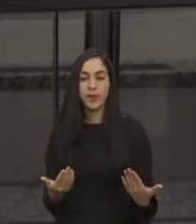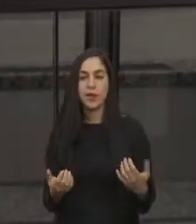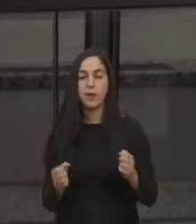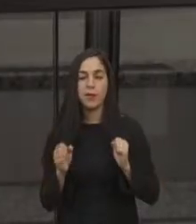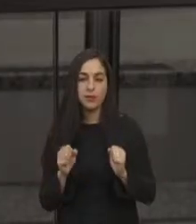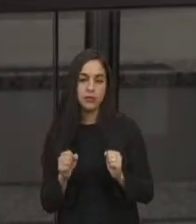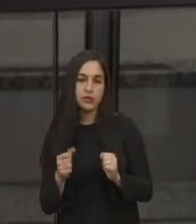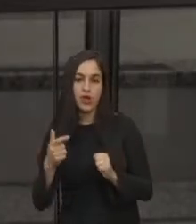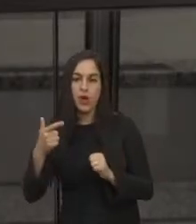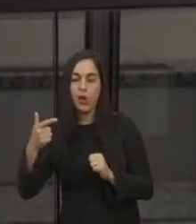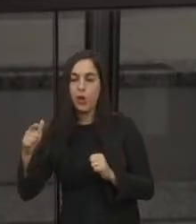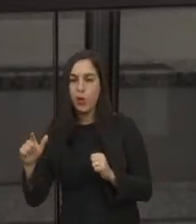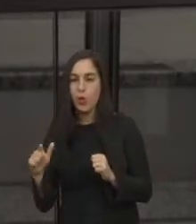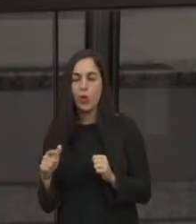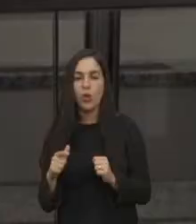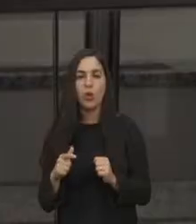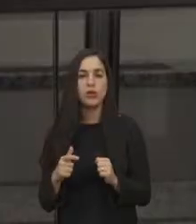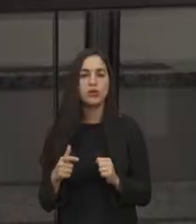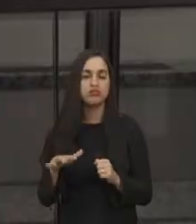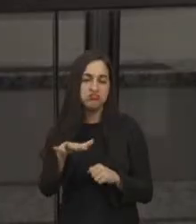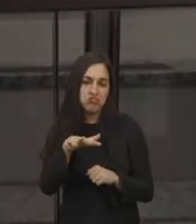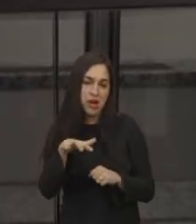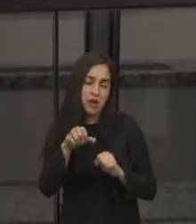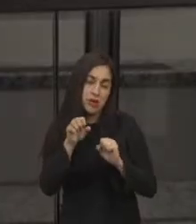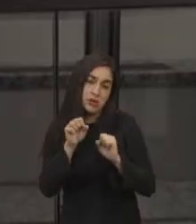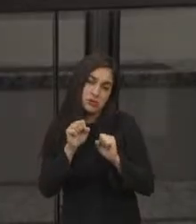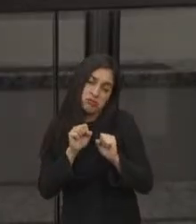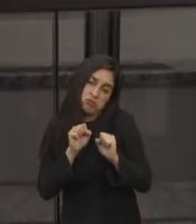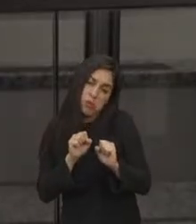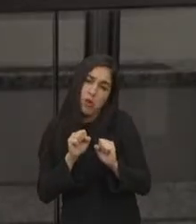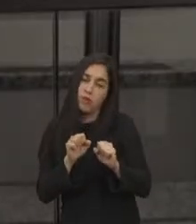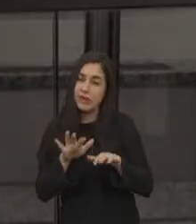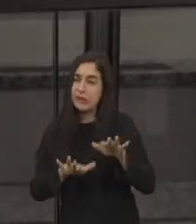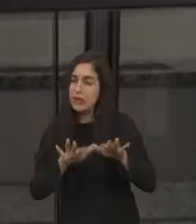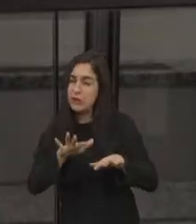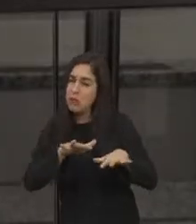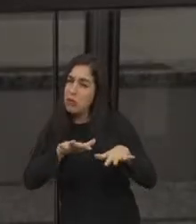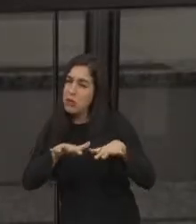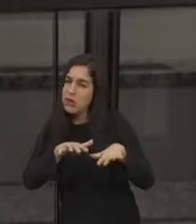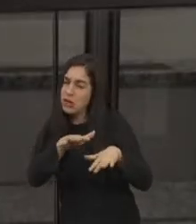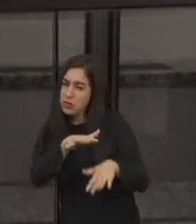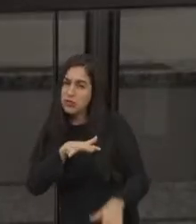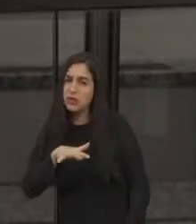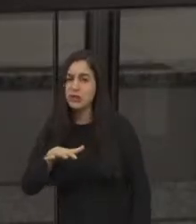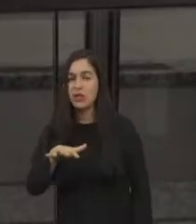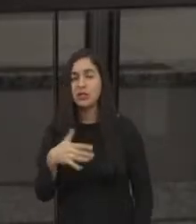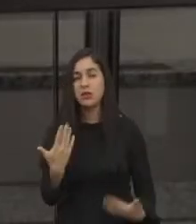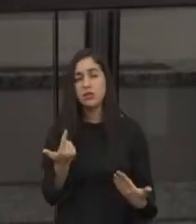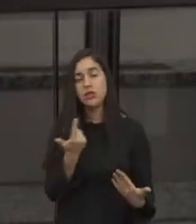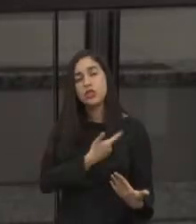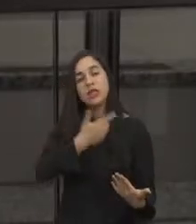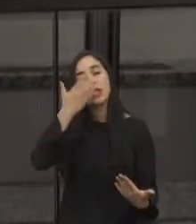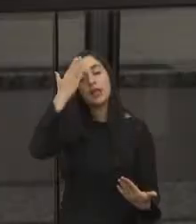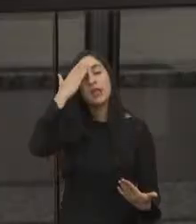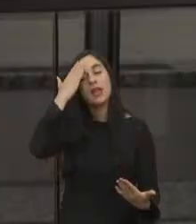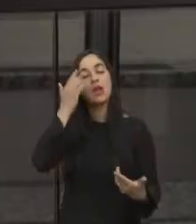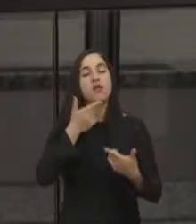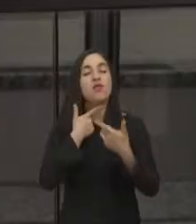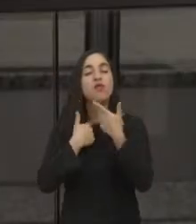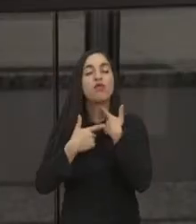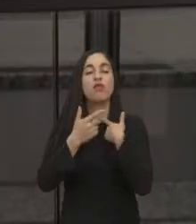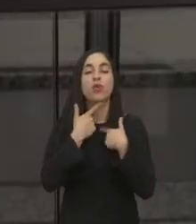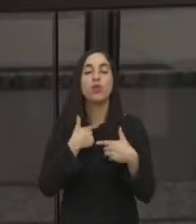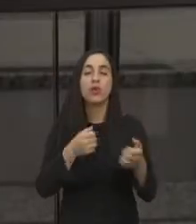outras áreas? Claro, mas depende de mobilização das áreas. Então, é só para entender isso, assim, é um desejo, foi